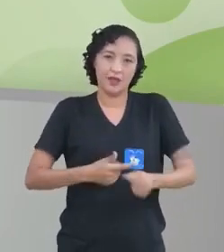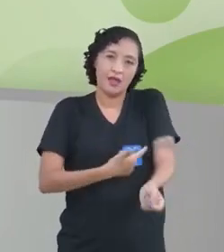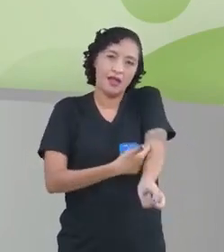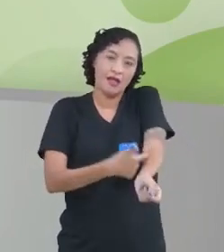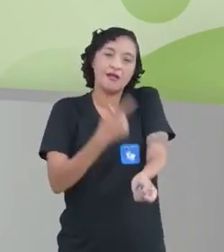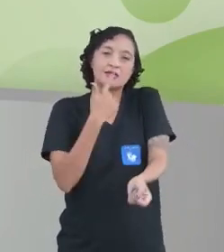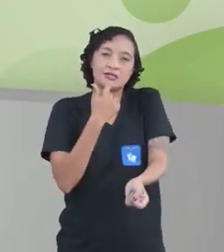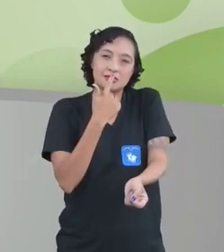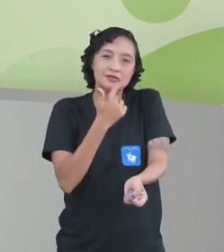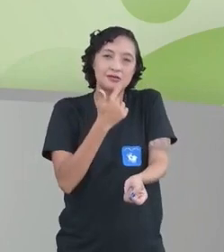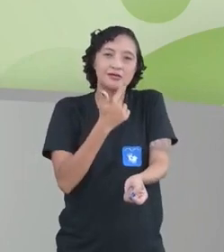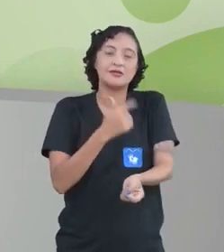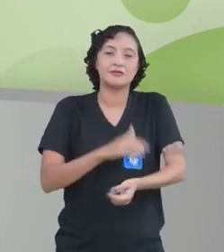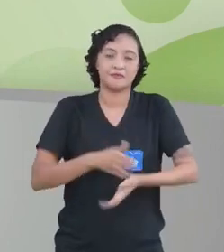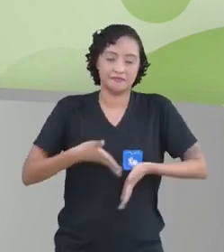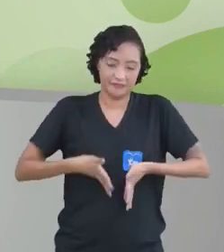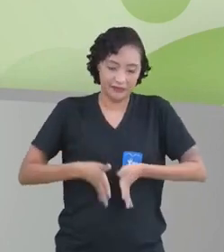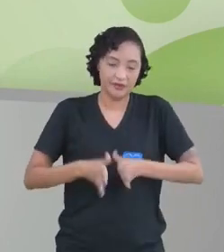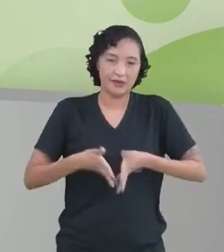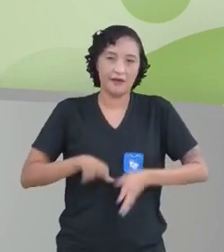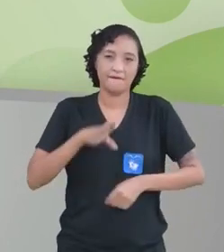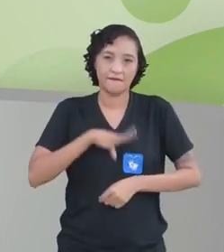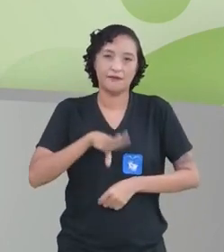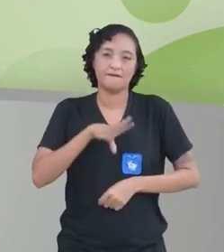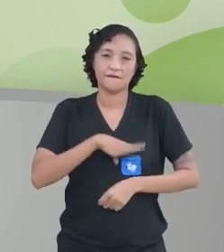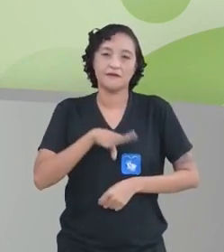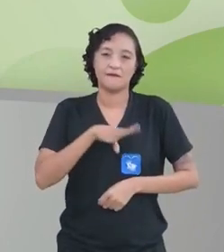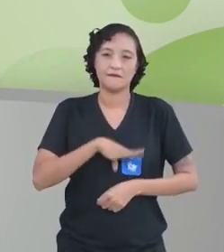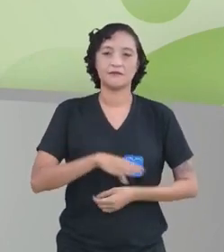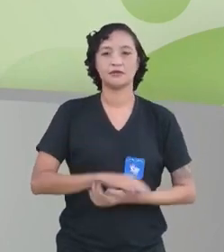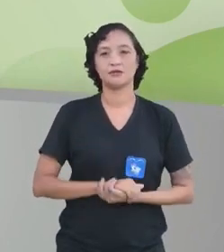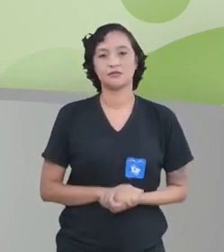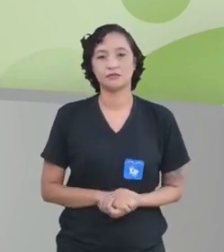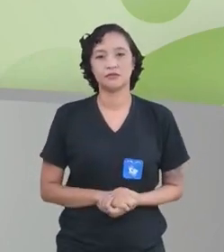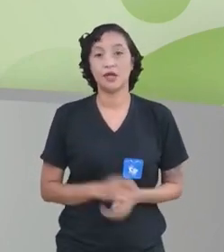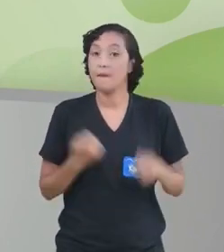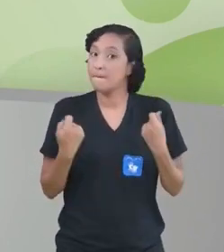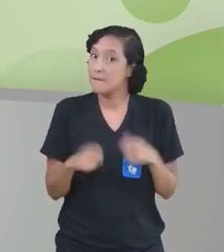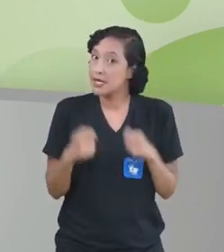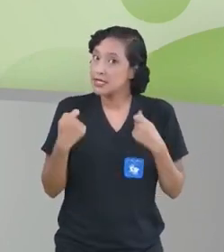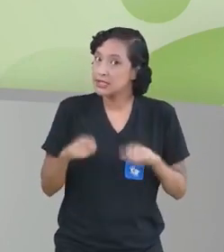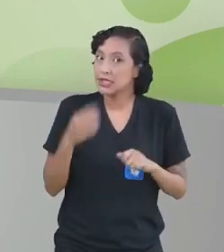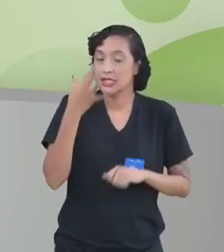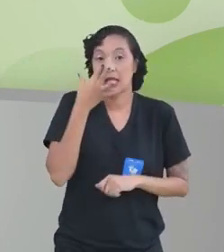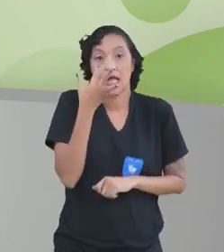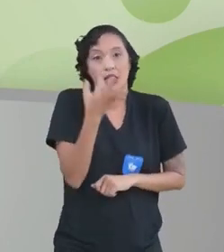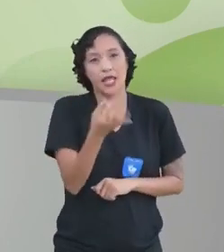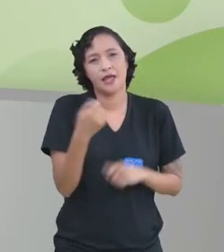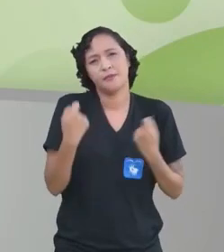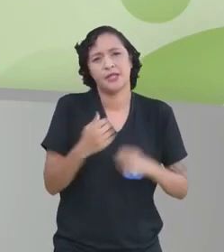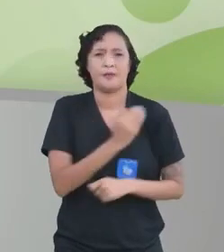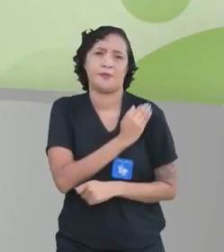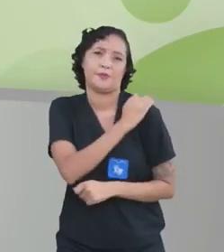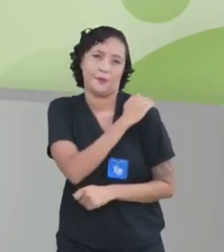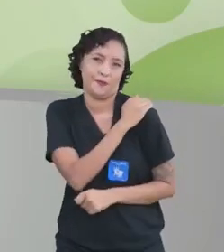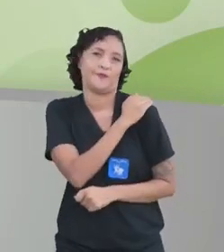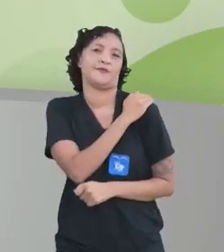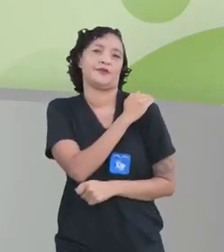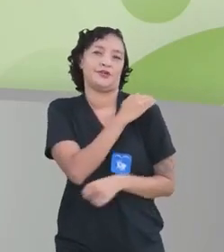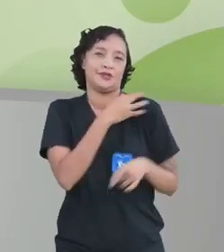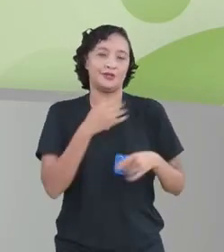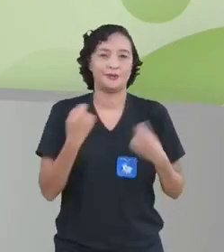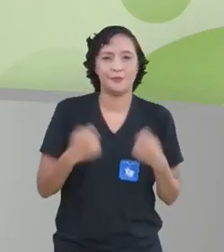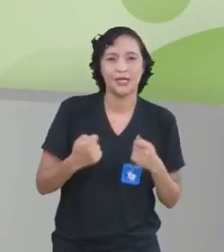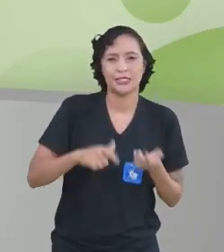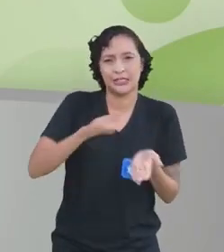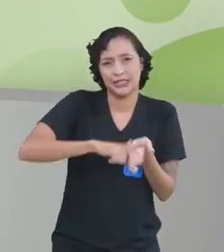útero vai descamar. E aí a gente precisa estar atento, porque vai precisar de absorvente, vai precisar de